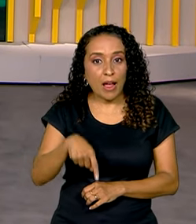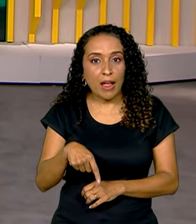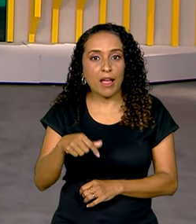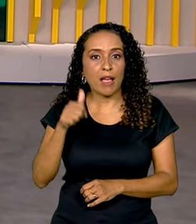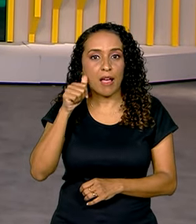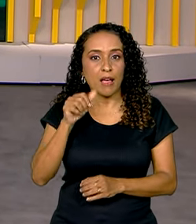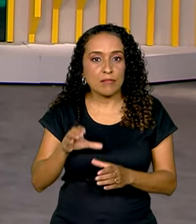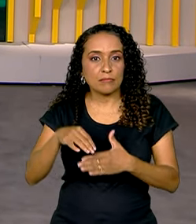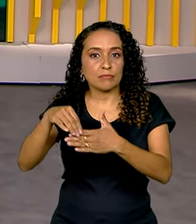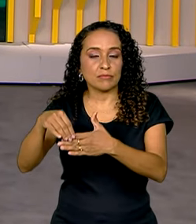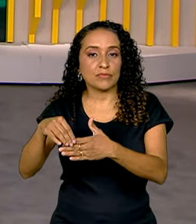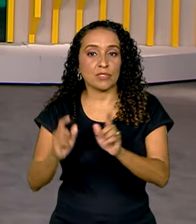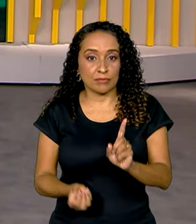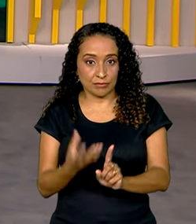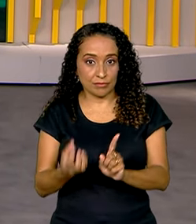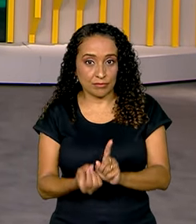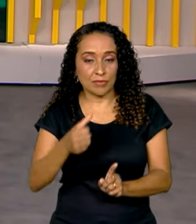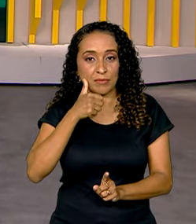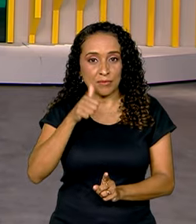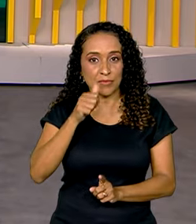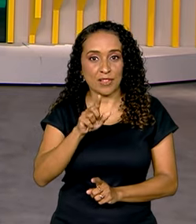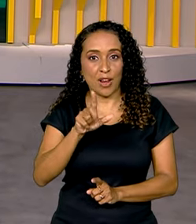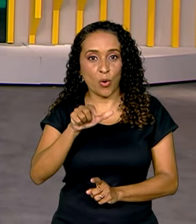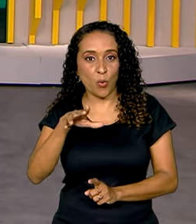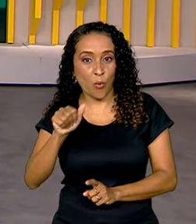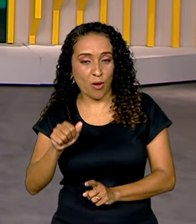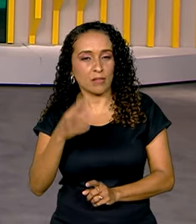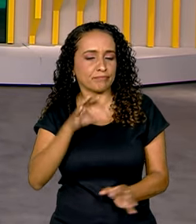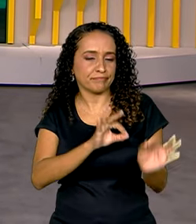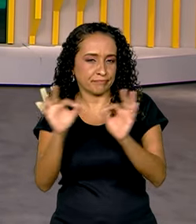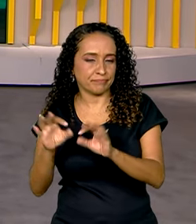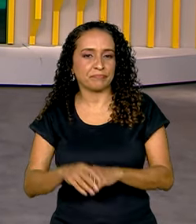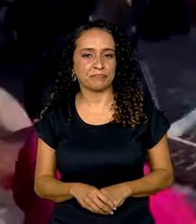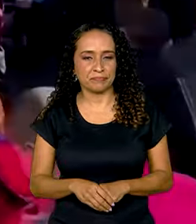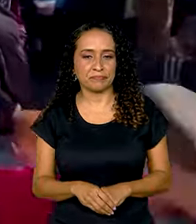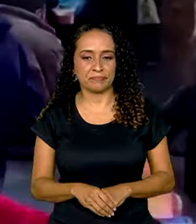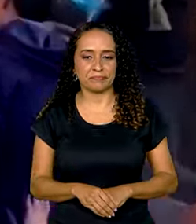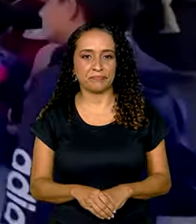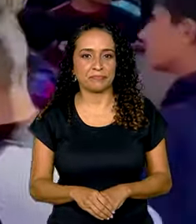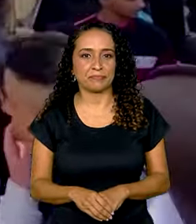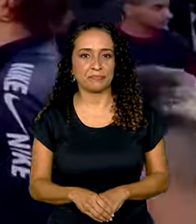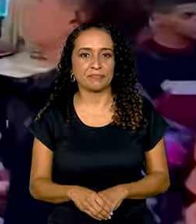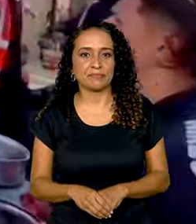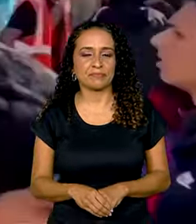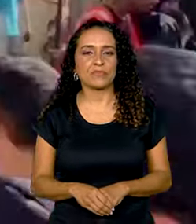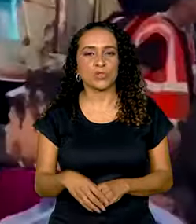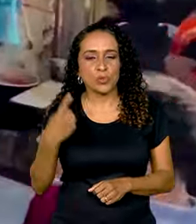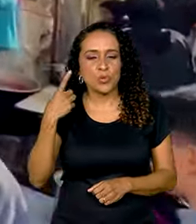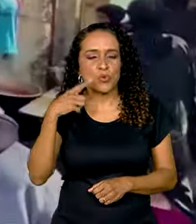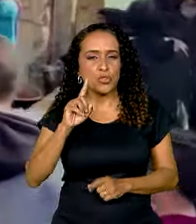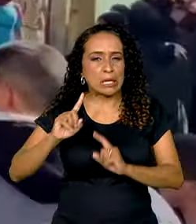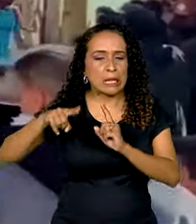enviada especial do Canal Gov, a repórter Luana Karen. Vamos conferir na reportagem. Um dia após